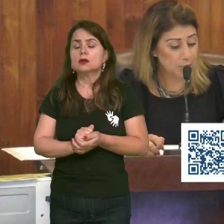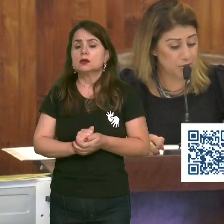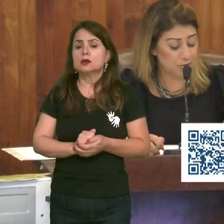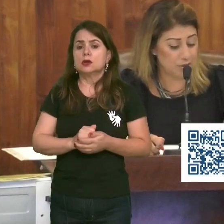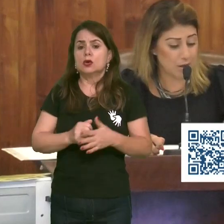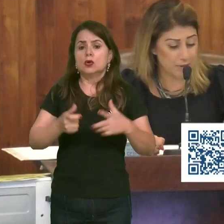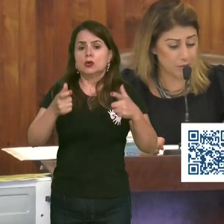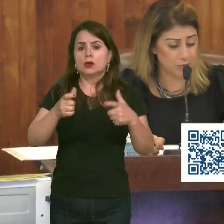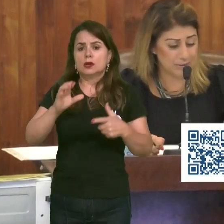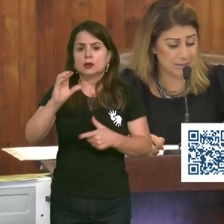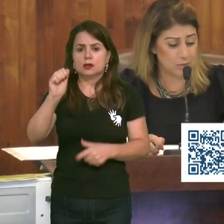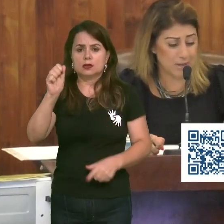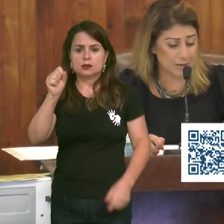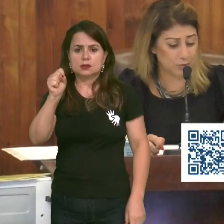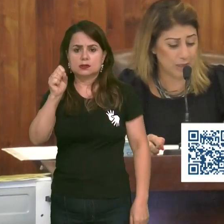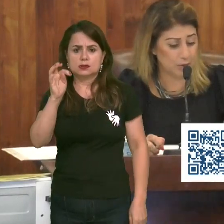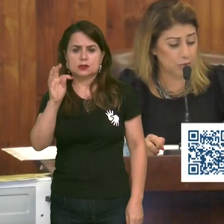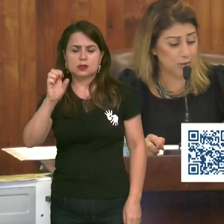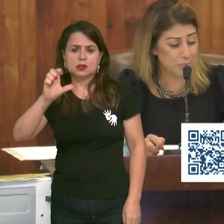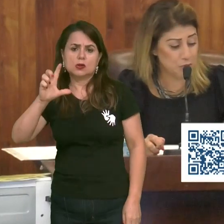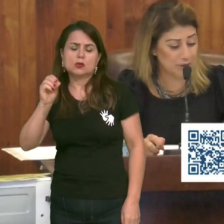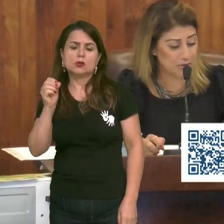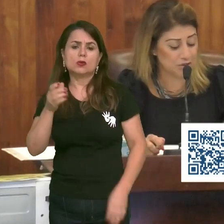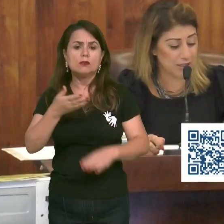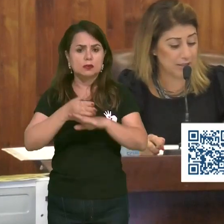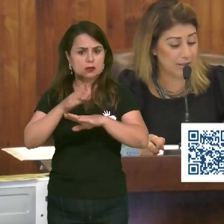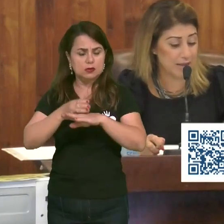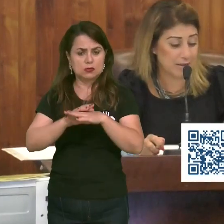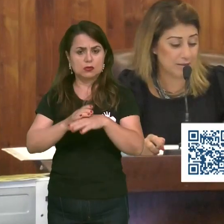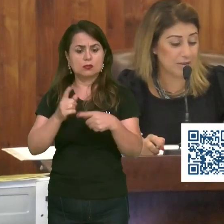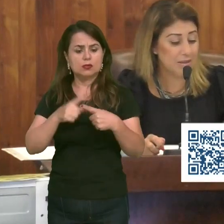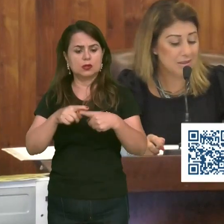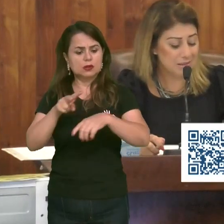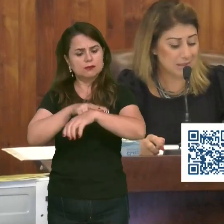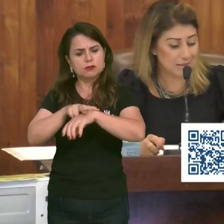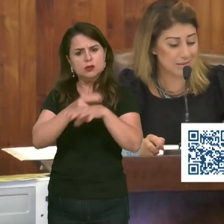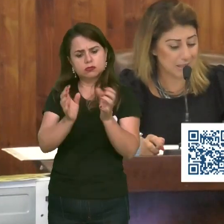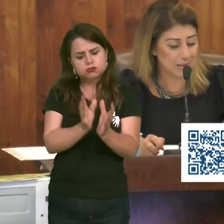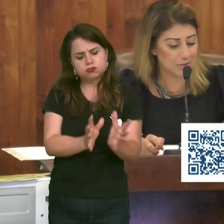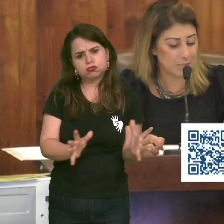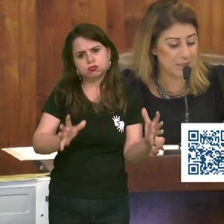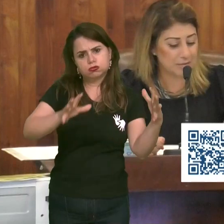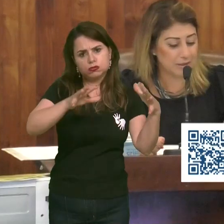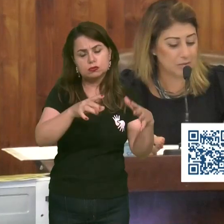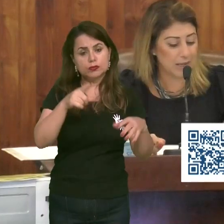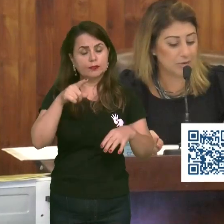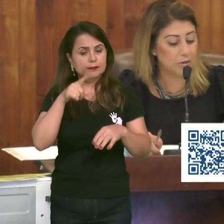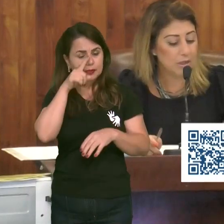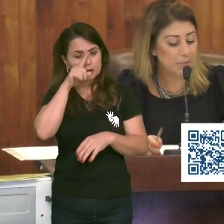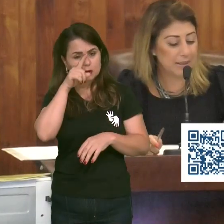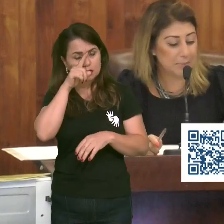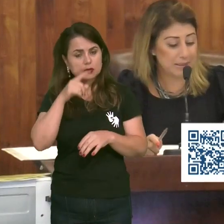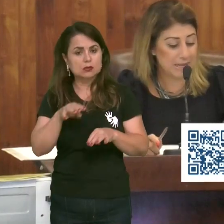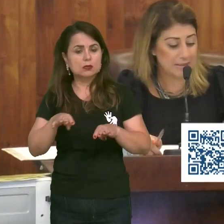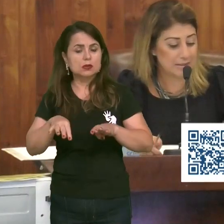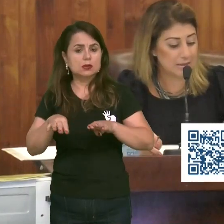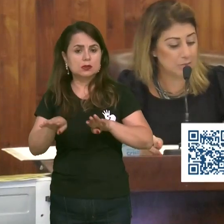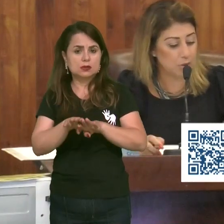Branco pois o local encontra-se com ato alto e muita sujeira e ainda está sem calçamento